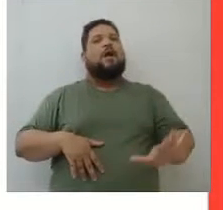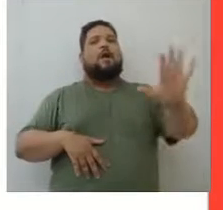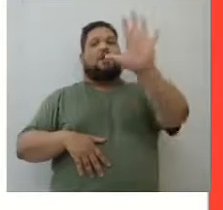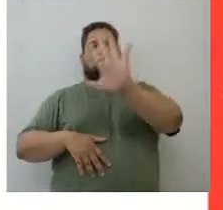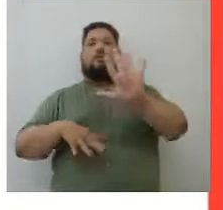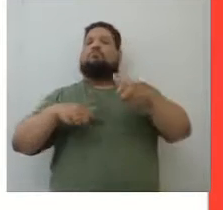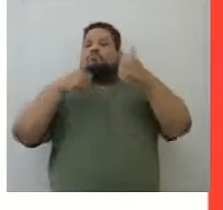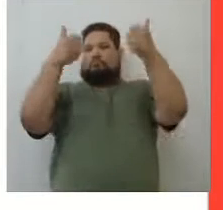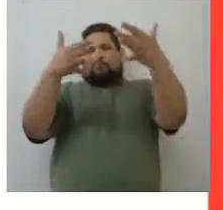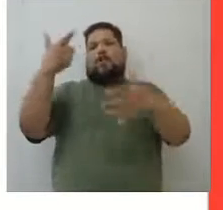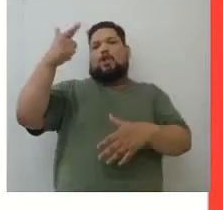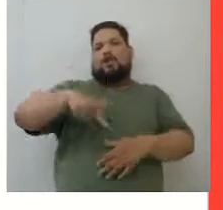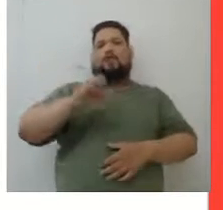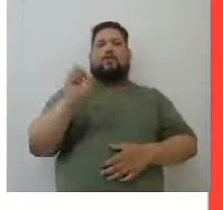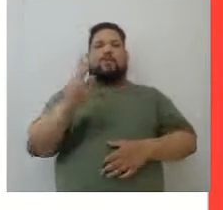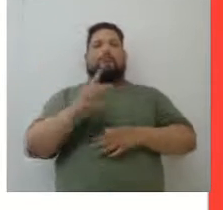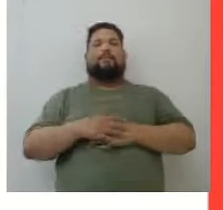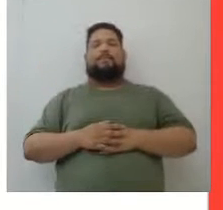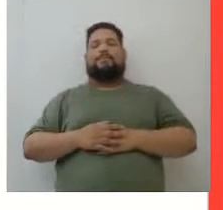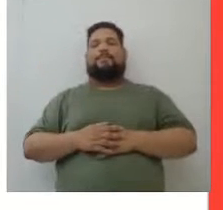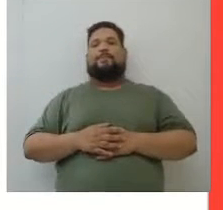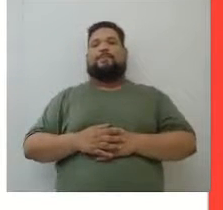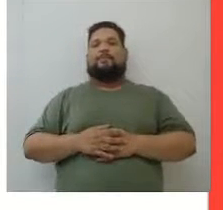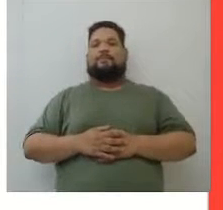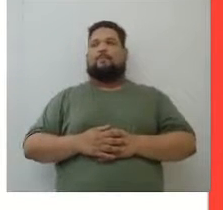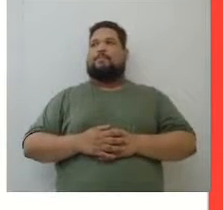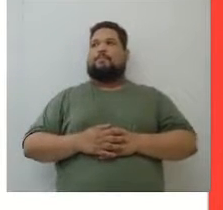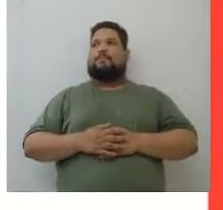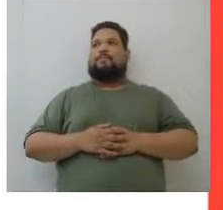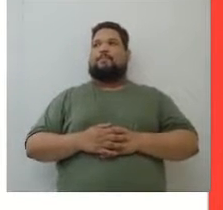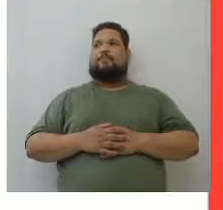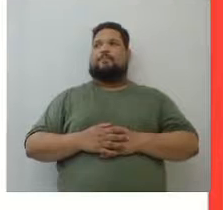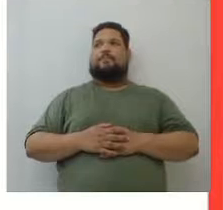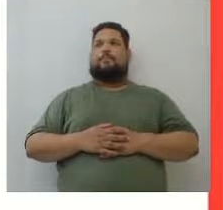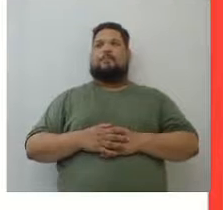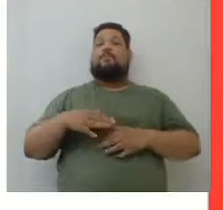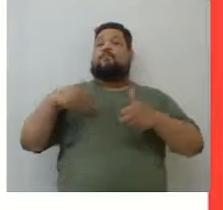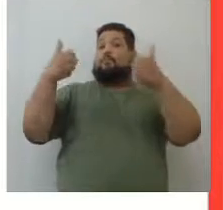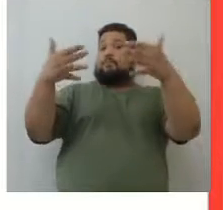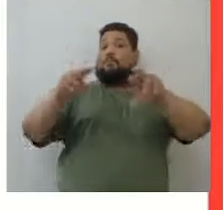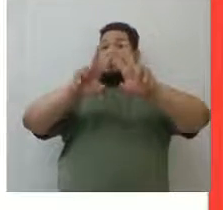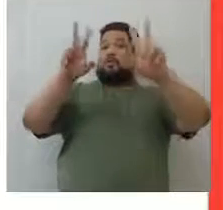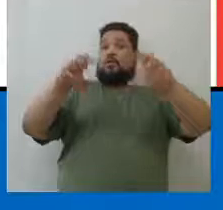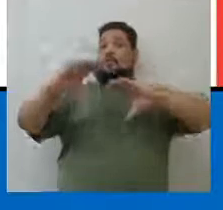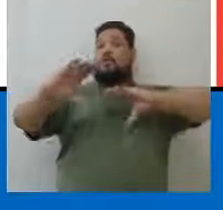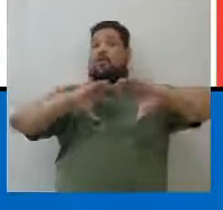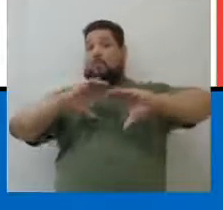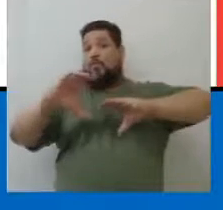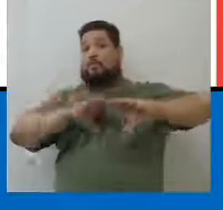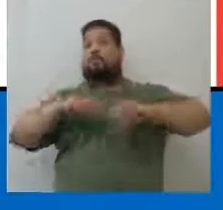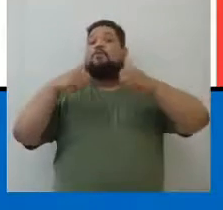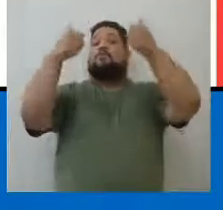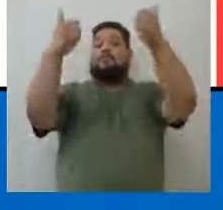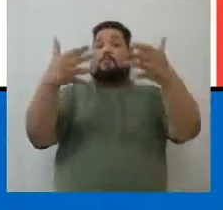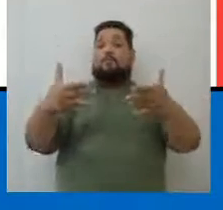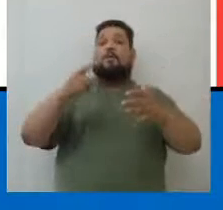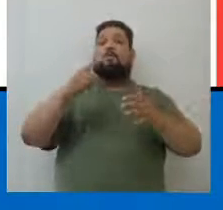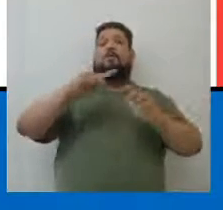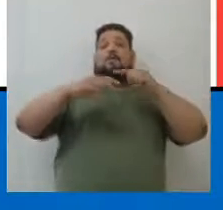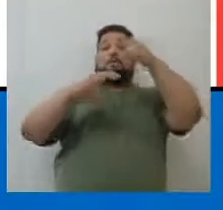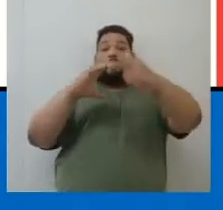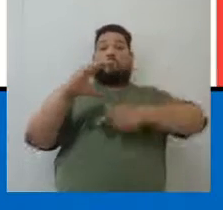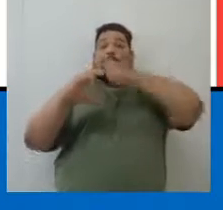pouquinho sobre ela. Ok? Mas vamos lá. Gente, então a gente está falando sobre comunicação, estamos falando sobre